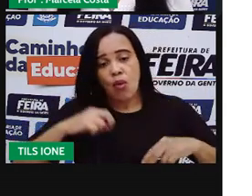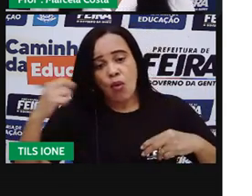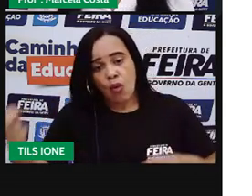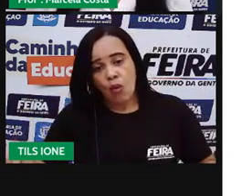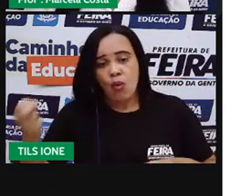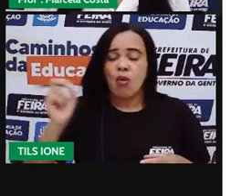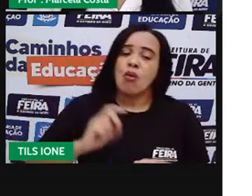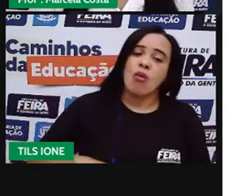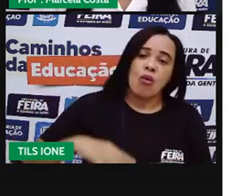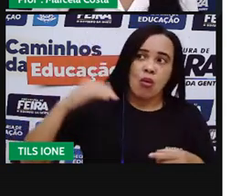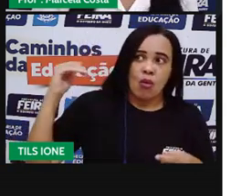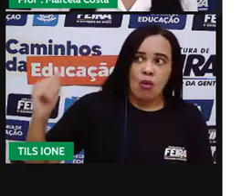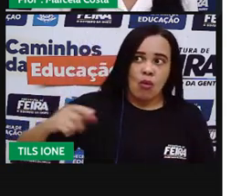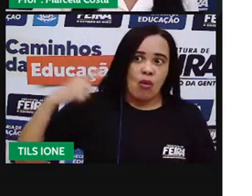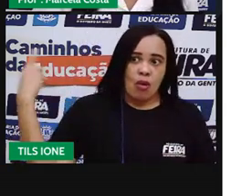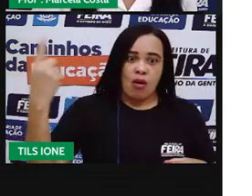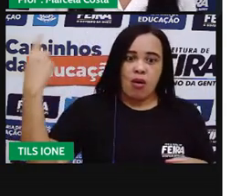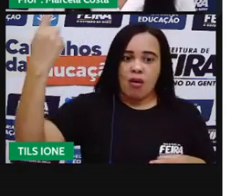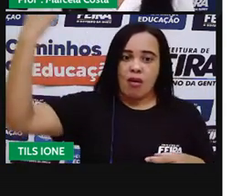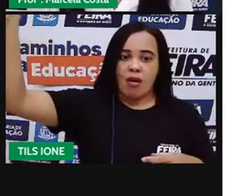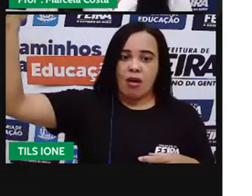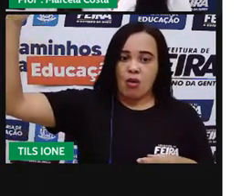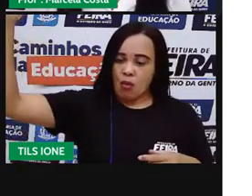muito alto, ou que é muito baixo,